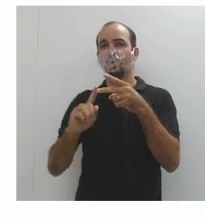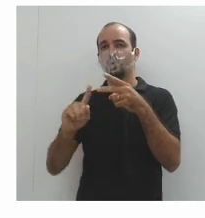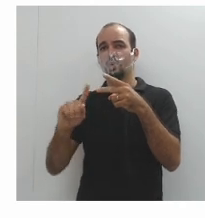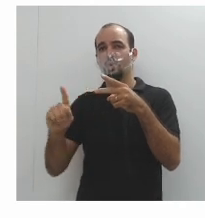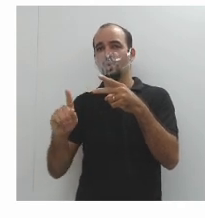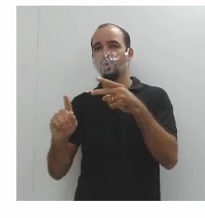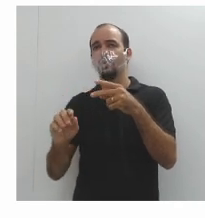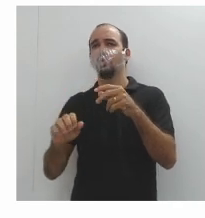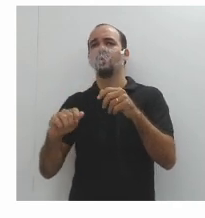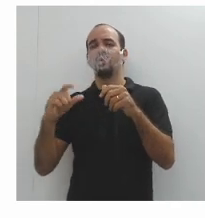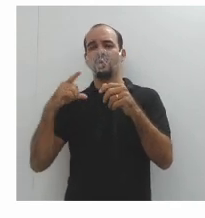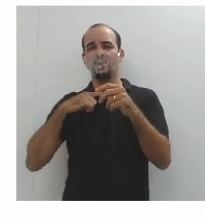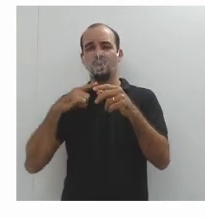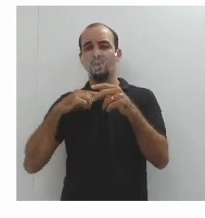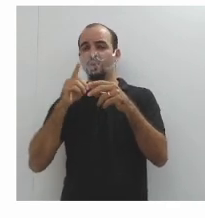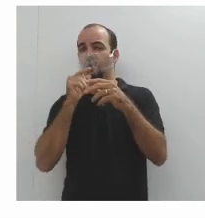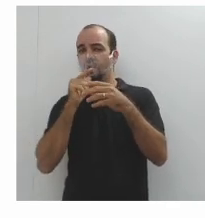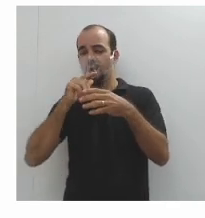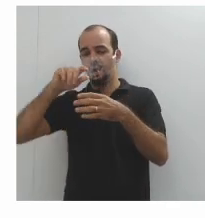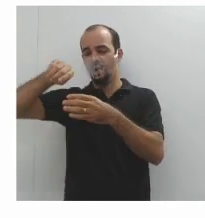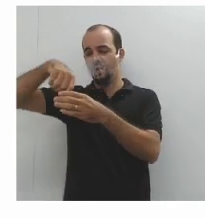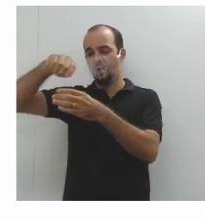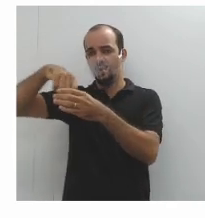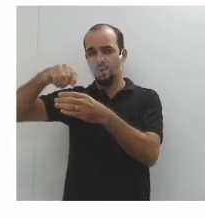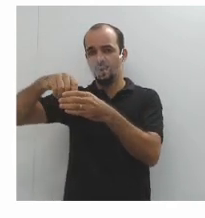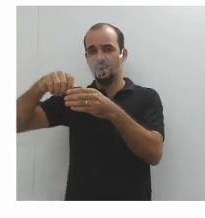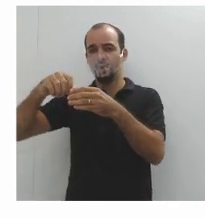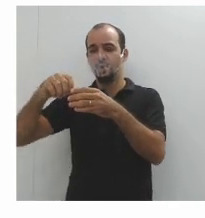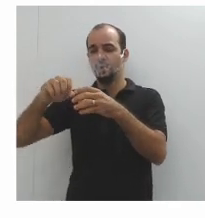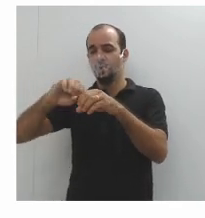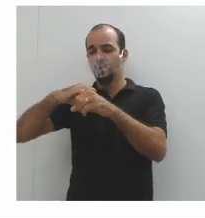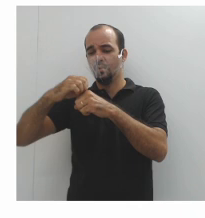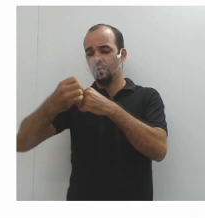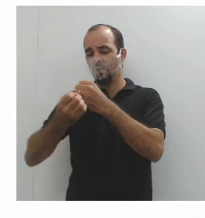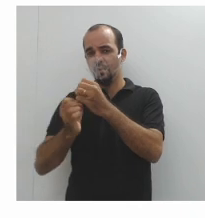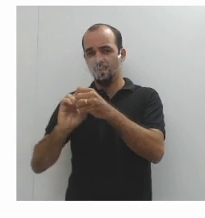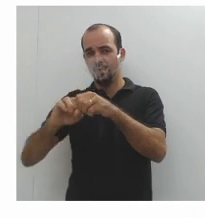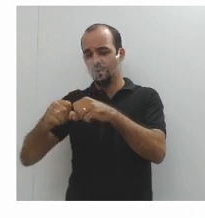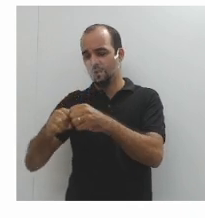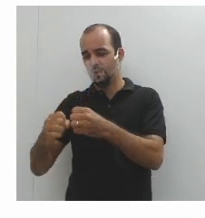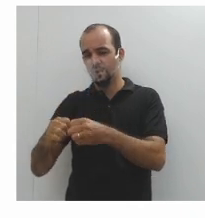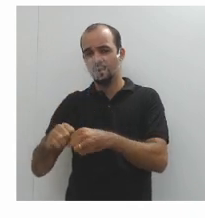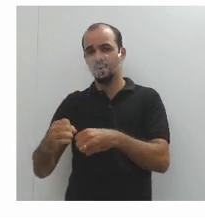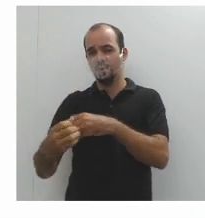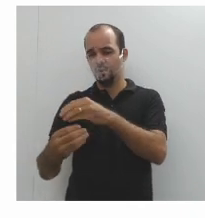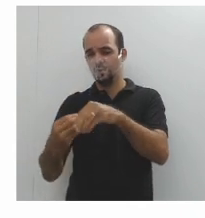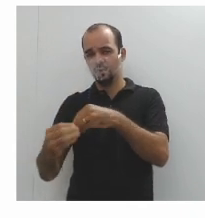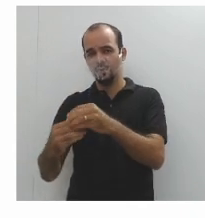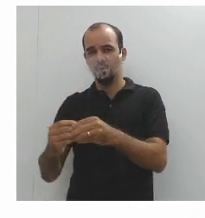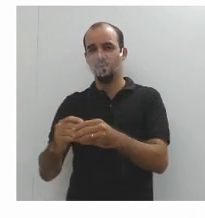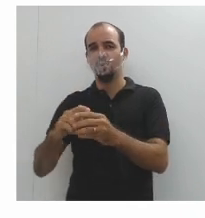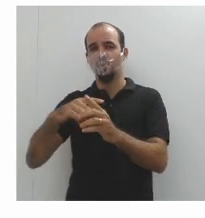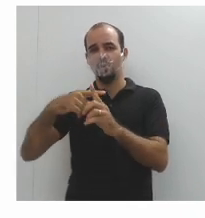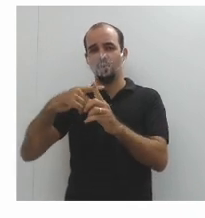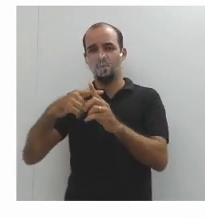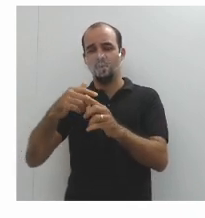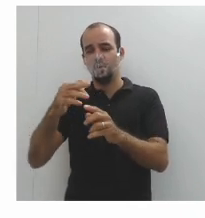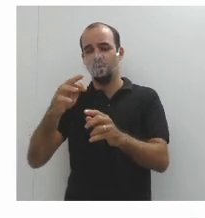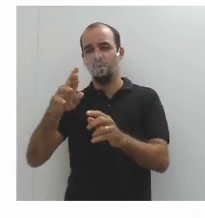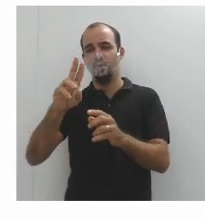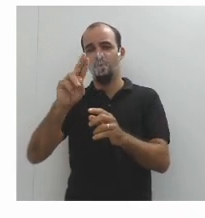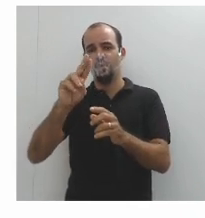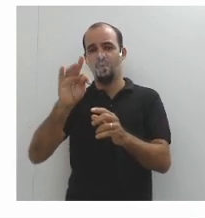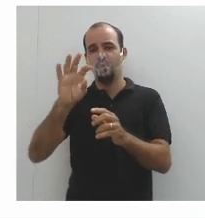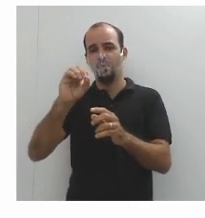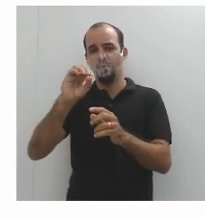em glicose, que é uma ose, mais uma frutose. Quando eu tenho amido, ou seja, que